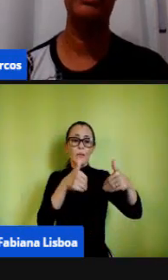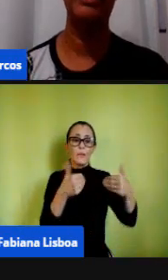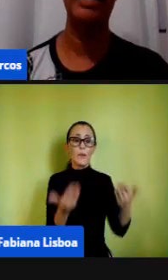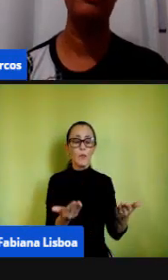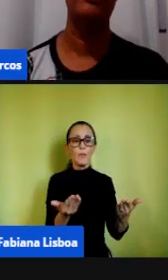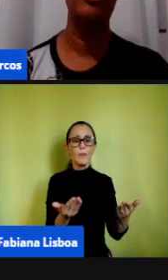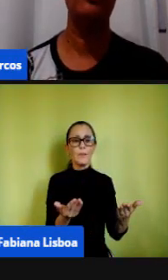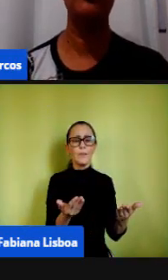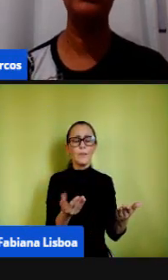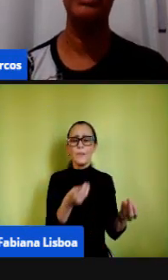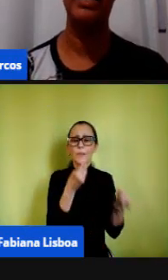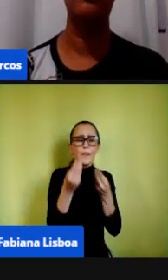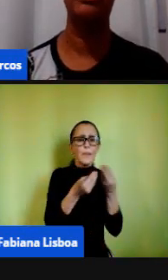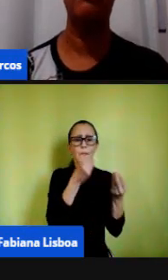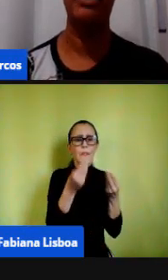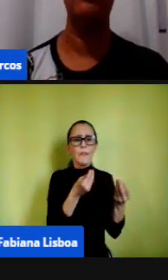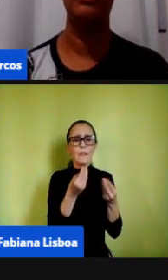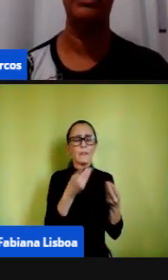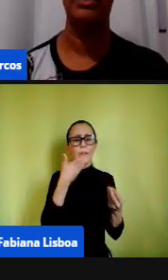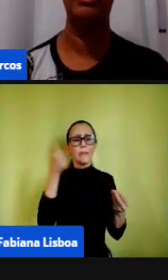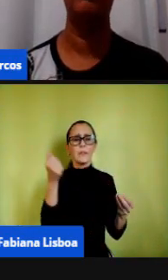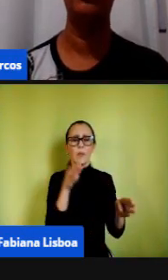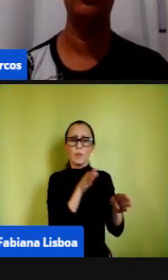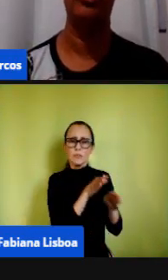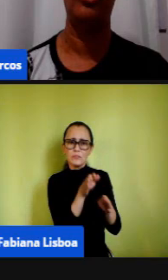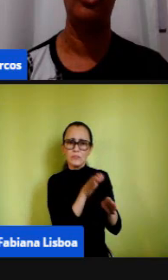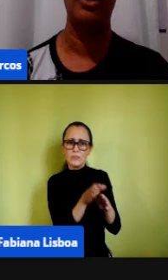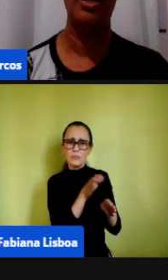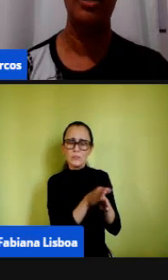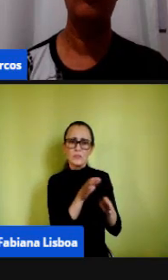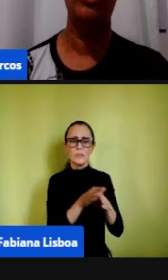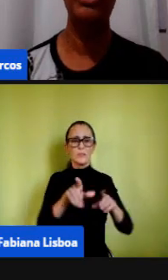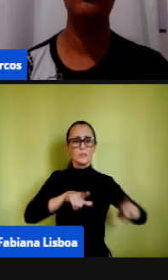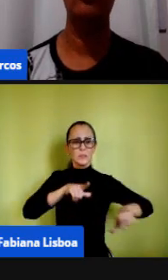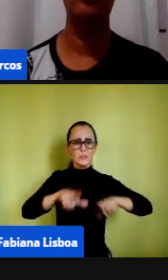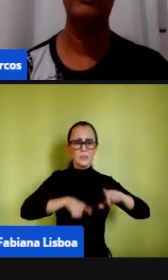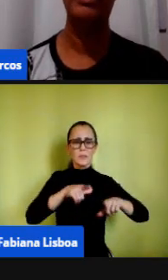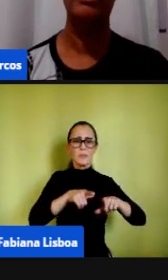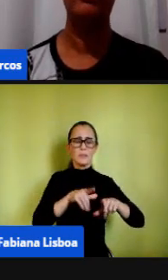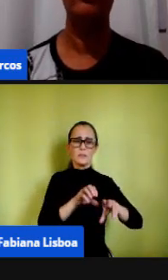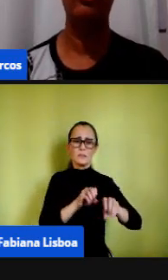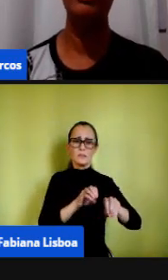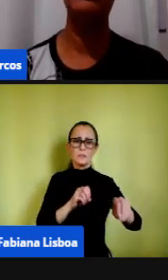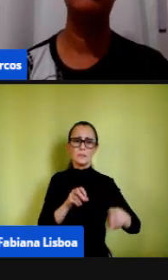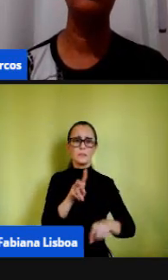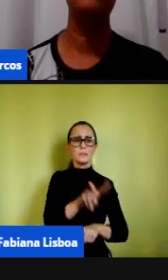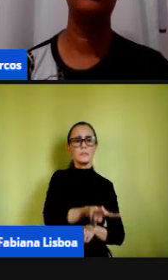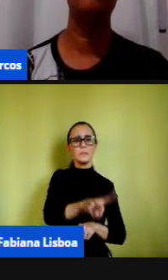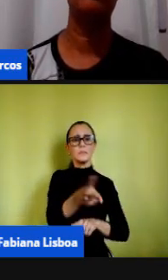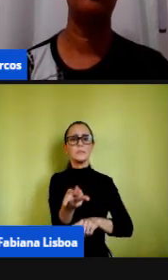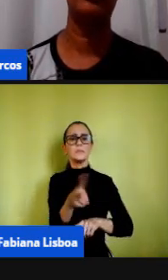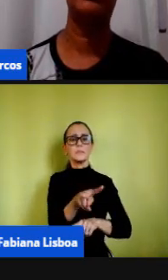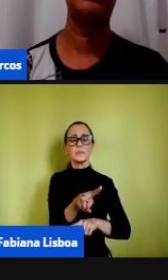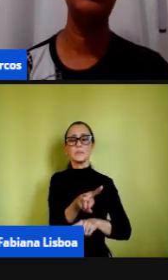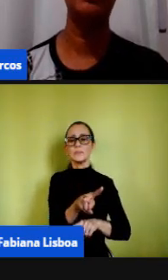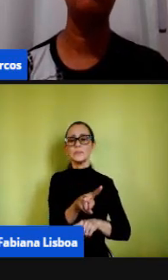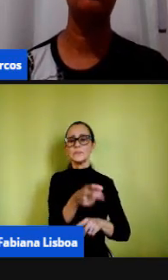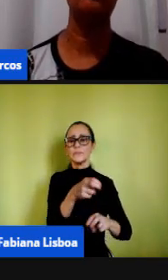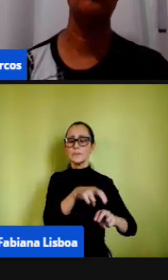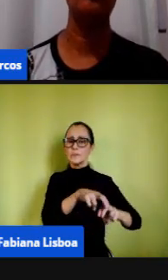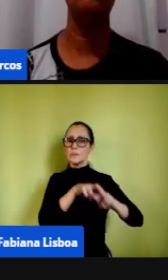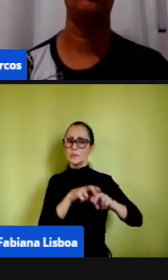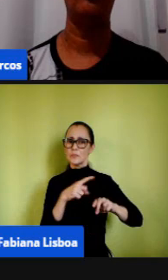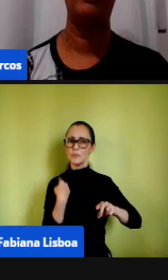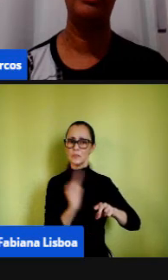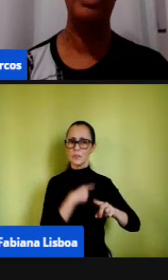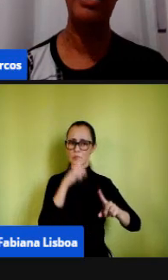de orientar, de coordenar os trabalhos híbridos. Por isso, nós criamos